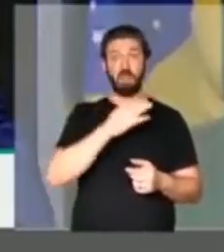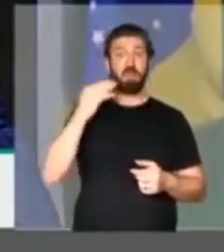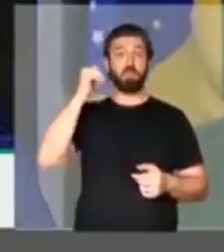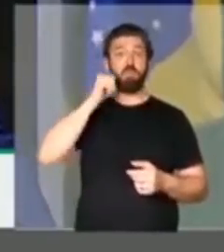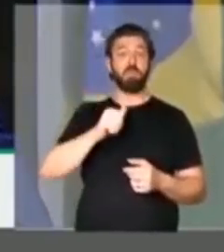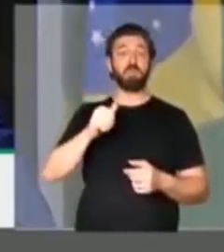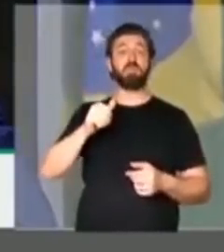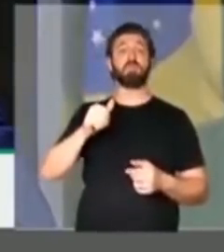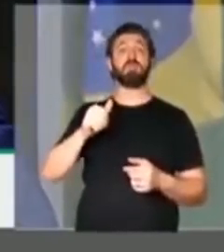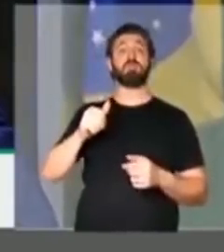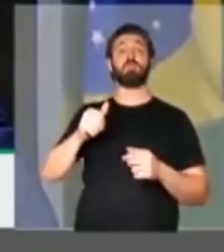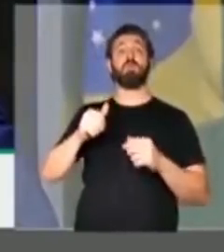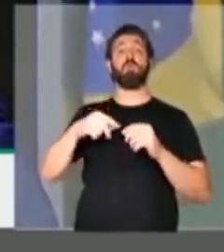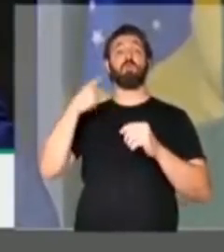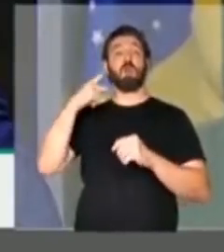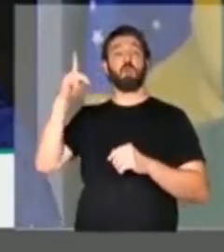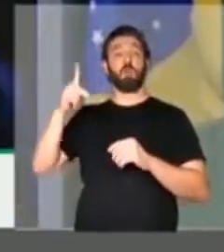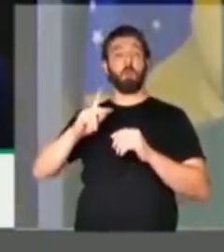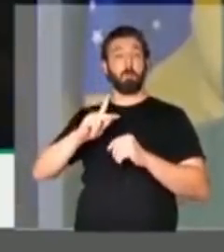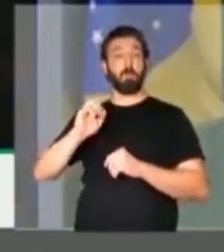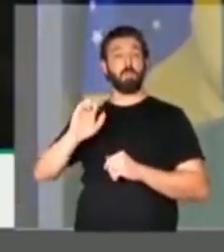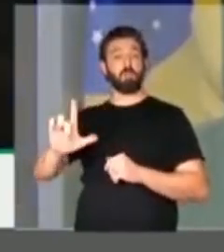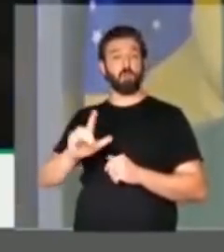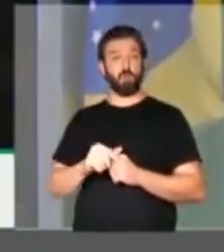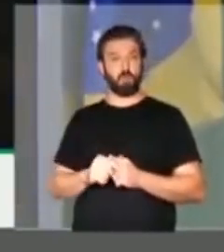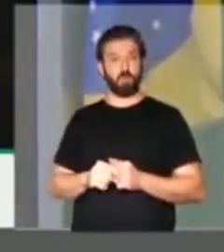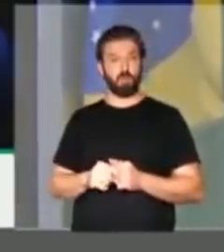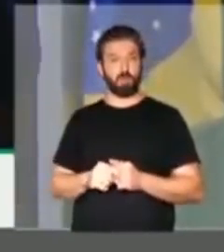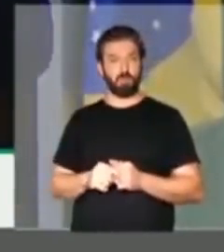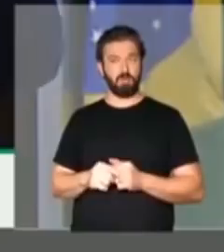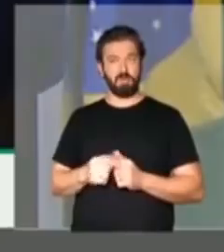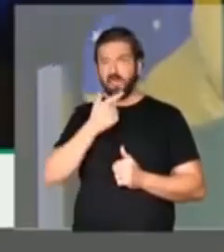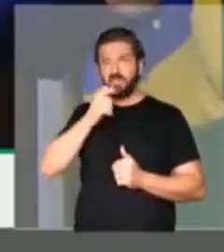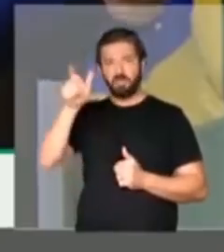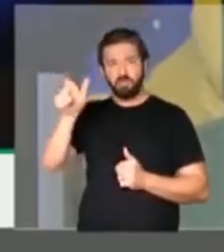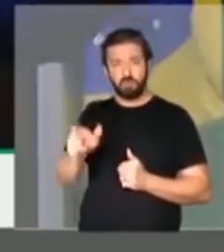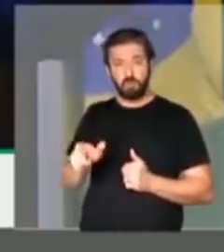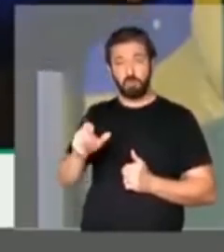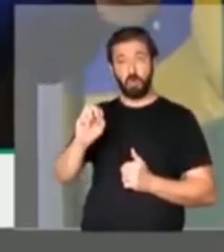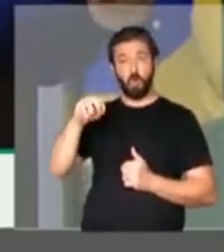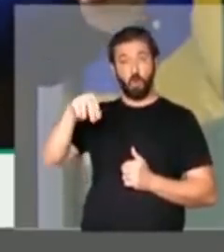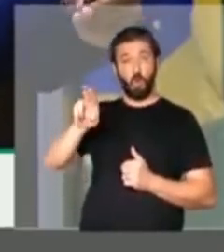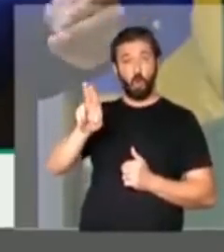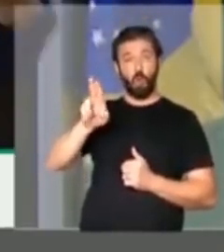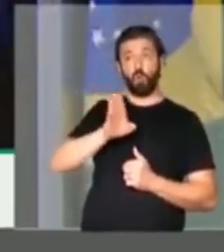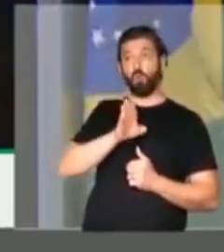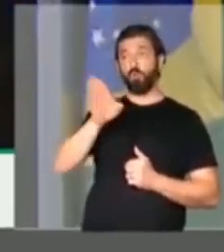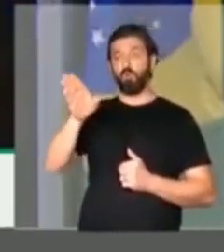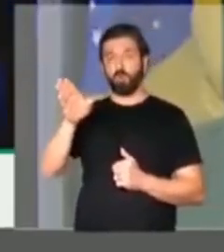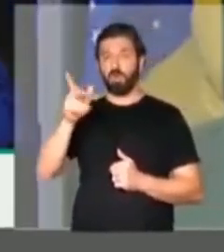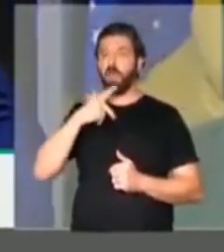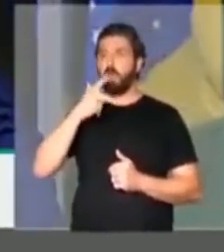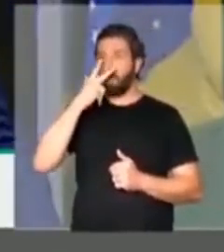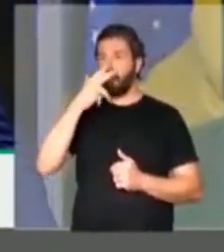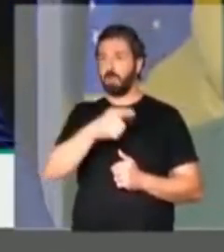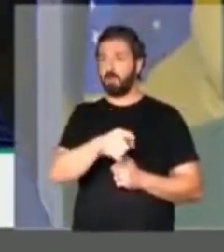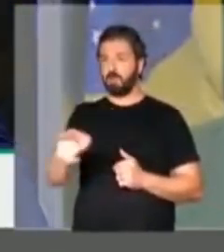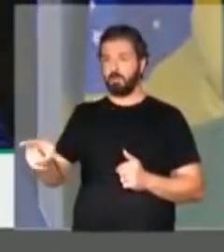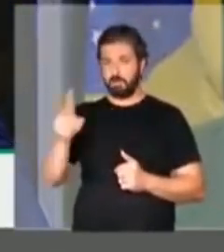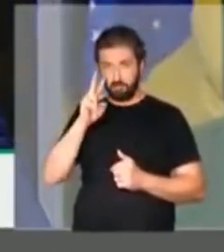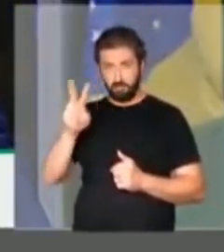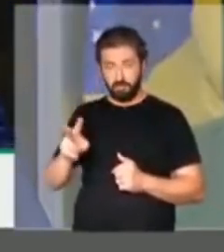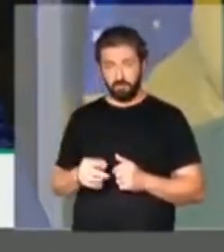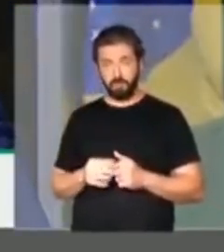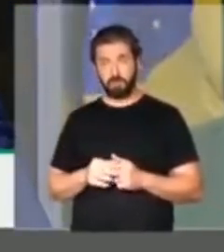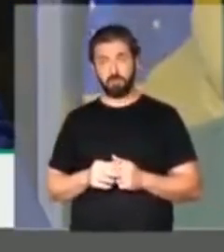da vereadora do PSOL. Esse sujeito foi até a ONU recentemente, eu acredito que muitos aqui devem ter